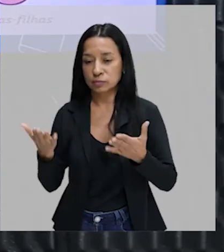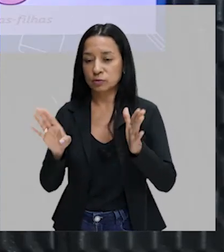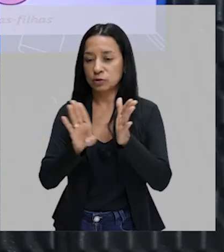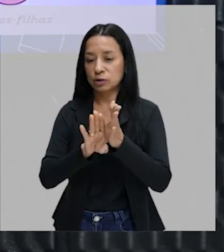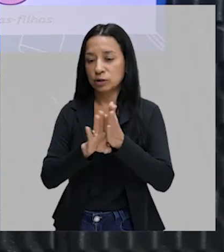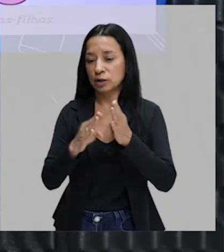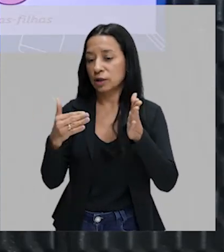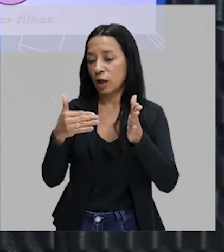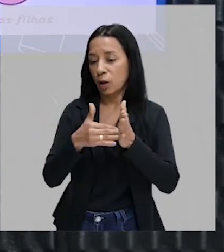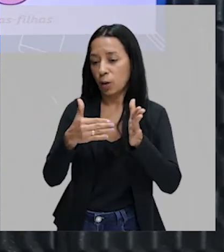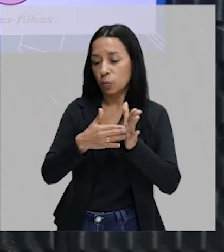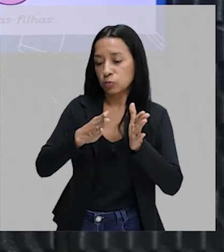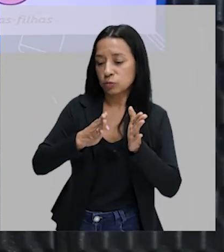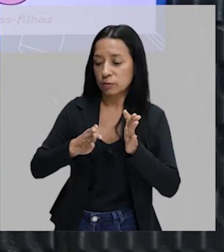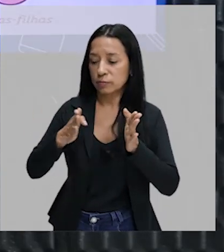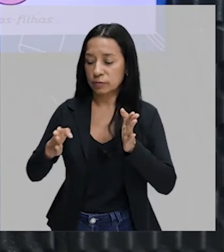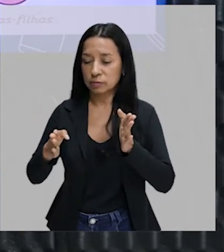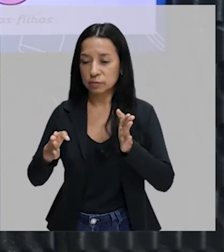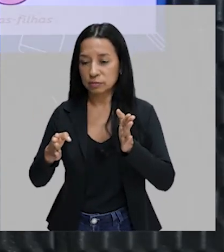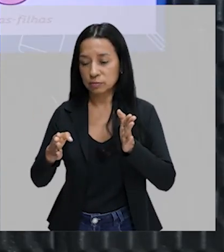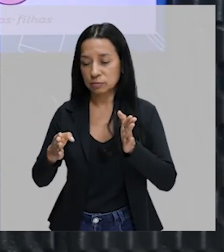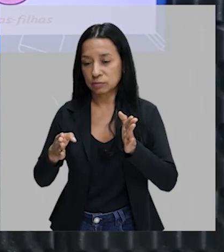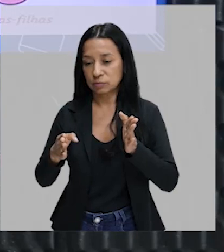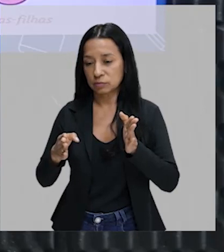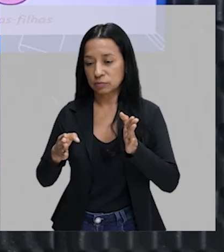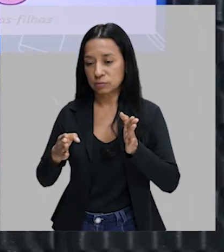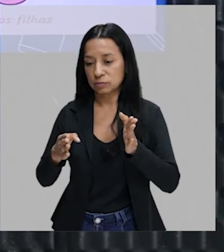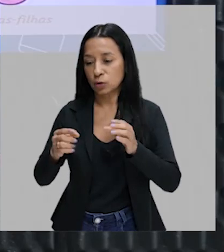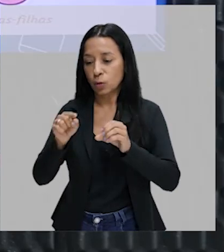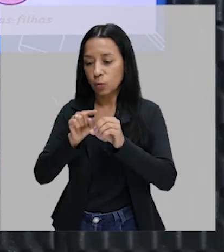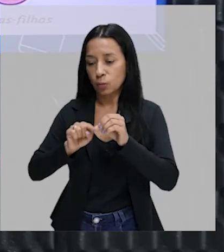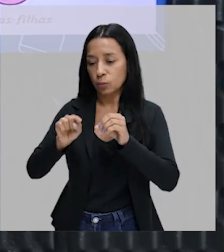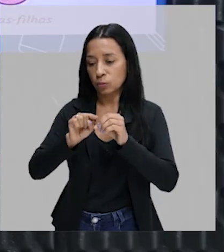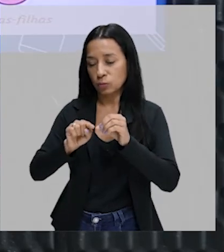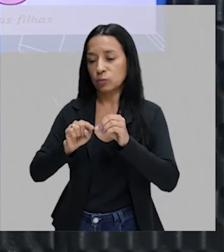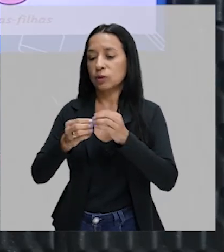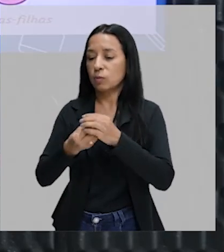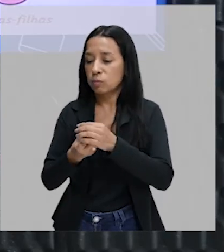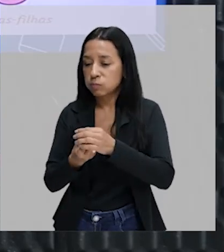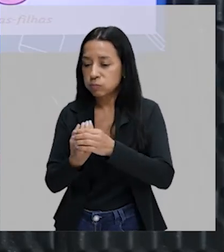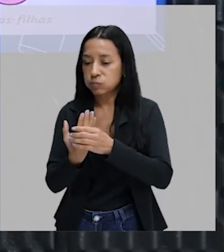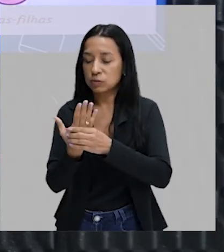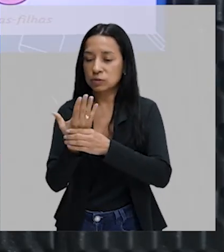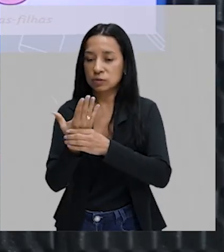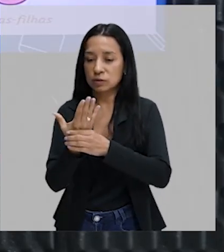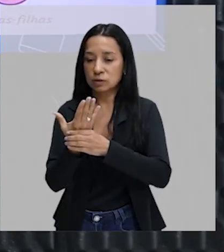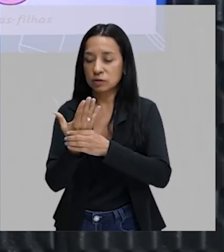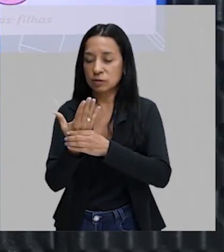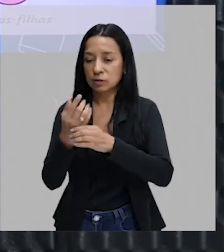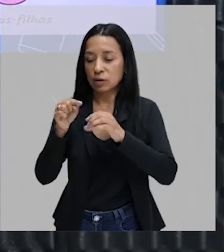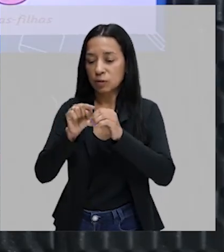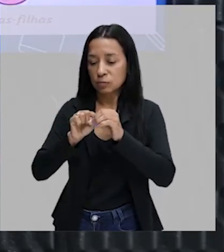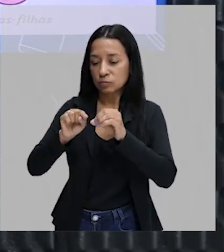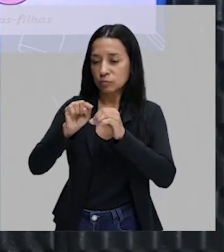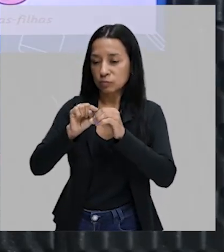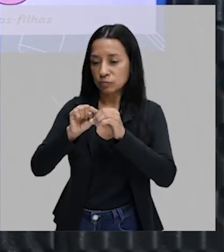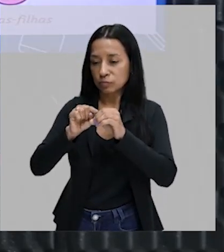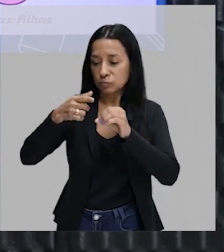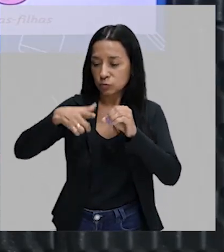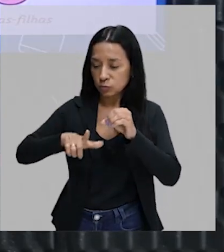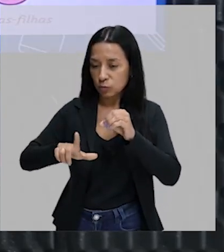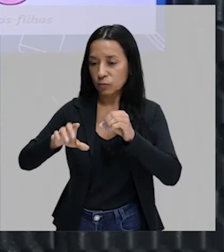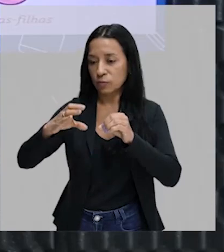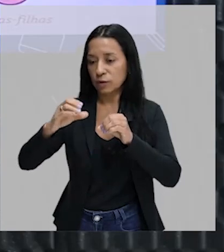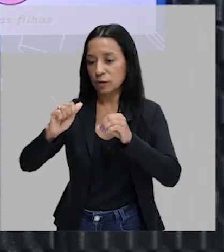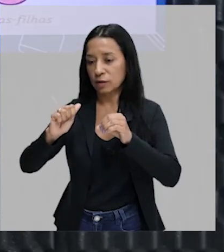na última fase da mitose, o núcleo começa a aparecer novamente. A carioteca volta a se formar. E